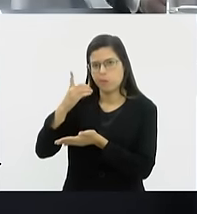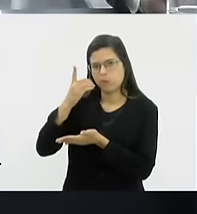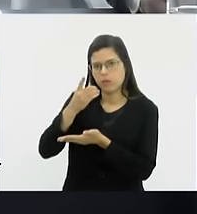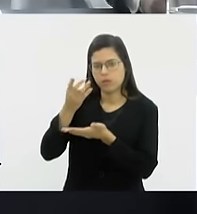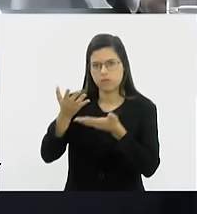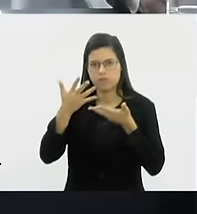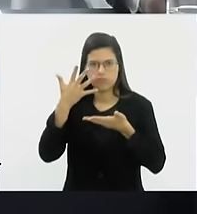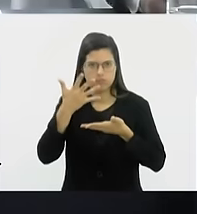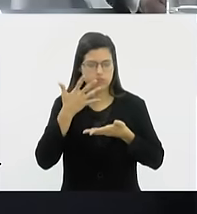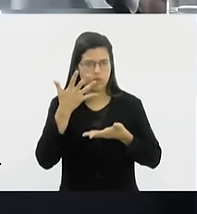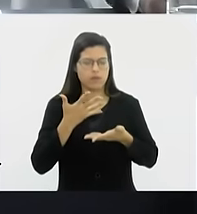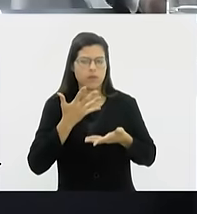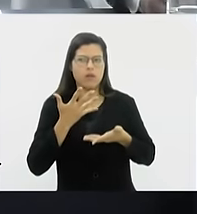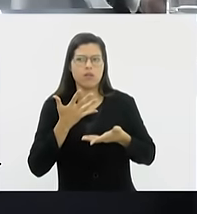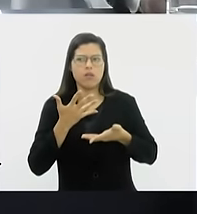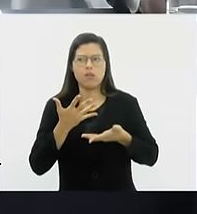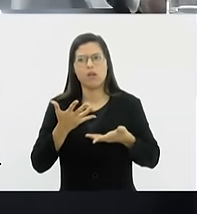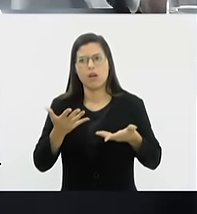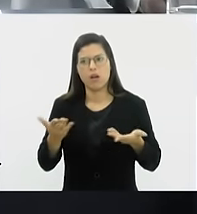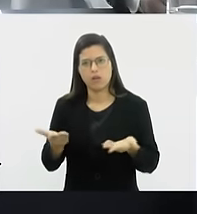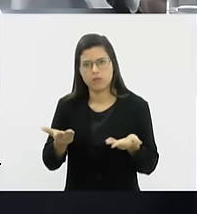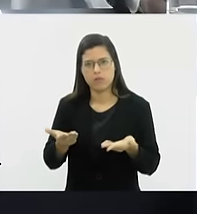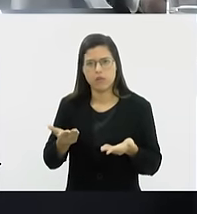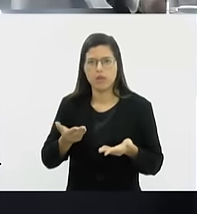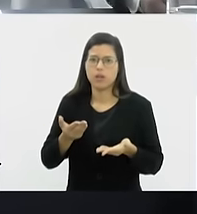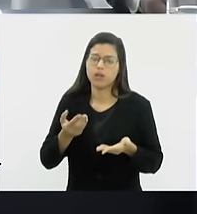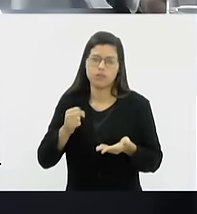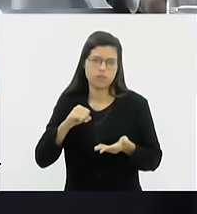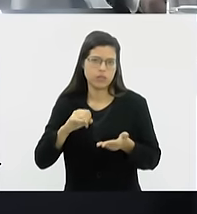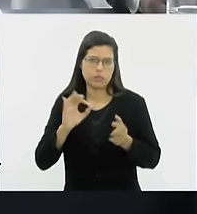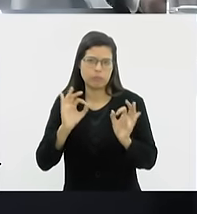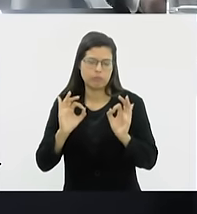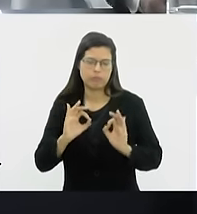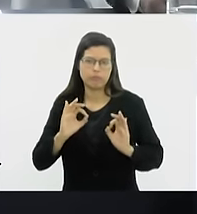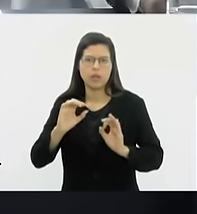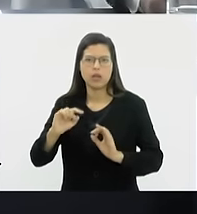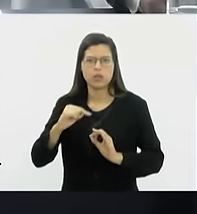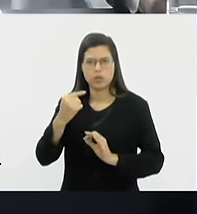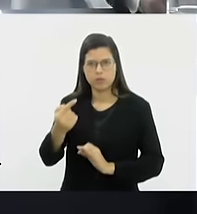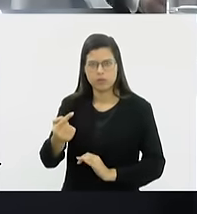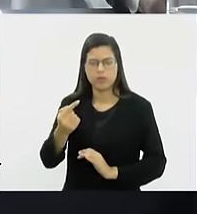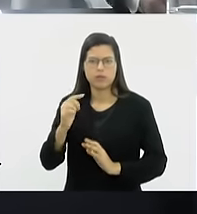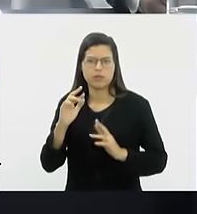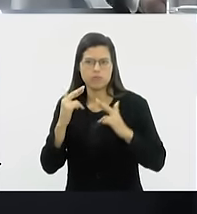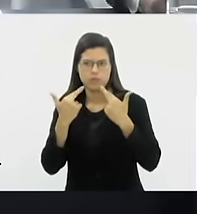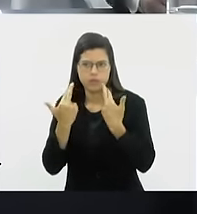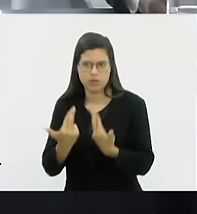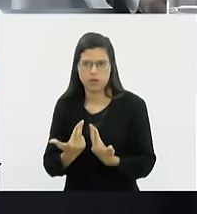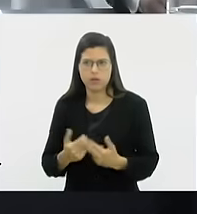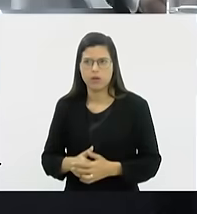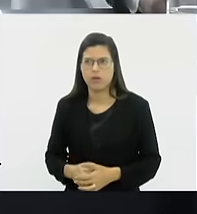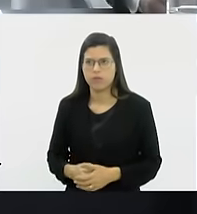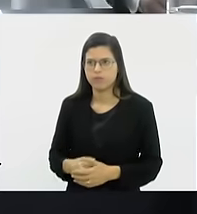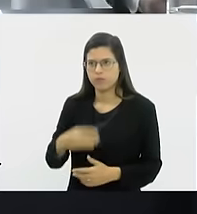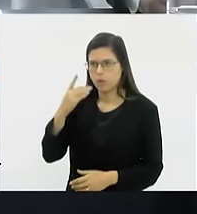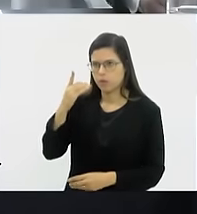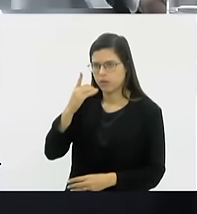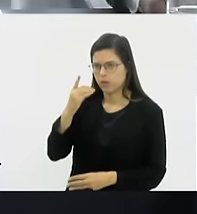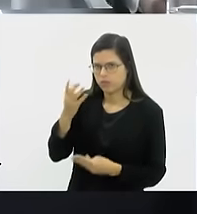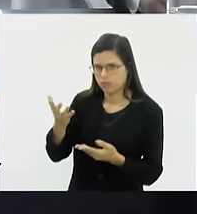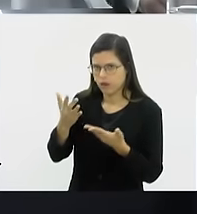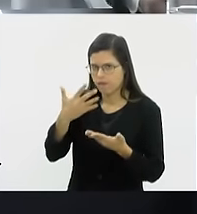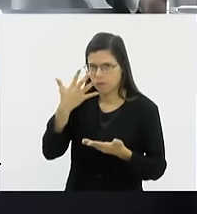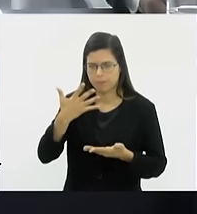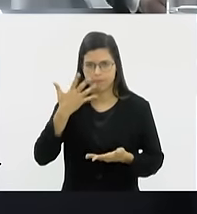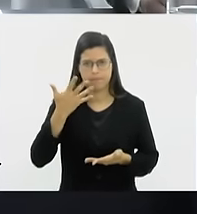agora. Caso contrário, sigamos para as oitivas. Algum deputado quer fazer uso da palavra nesse momento? Destacando a presença